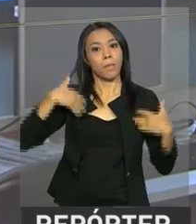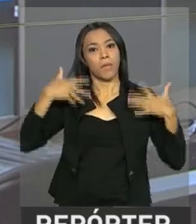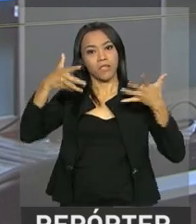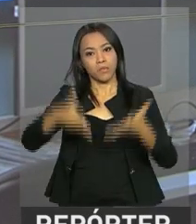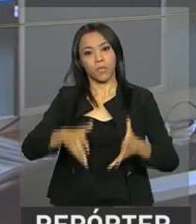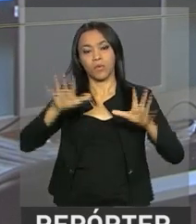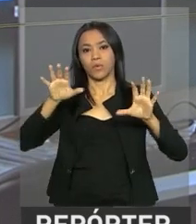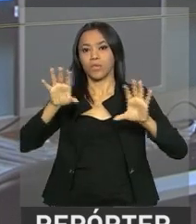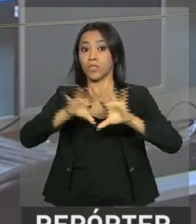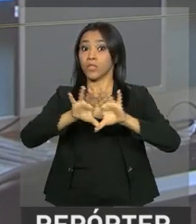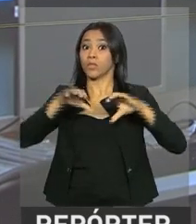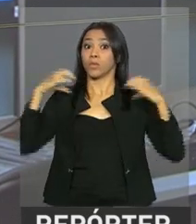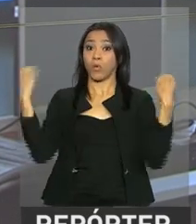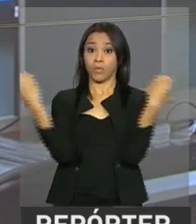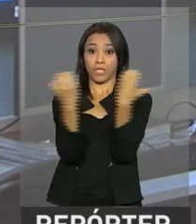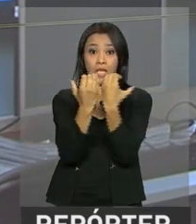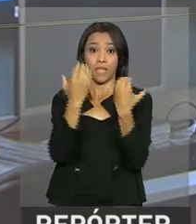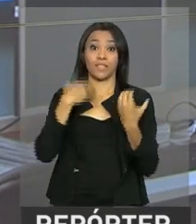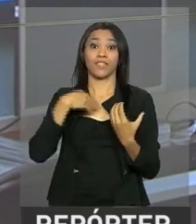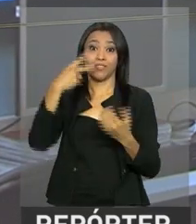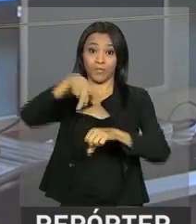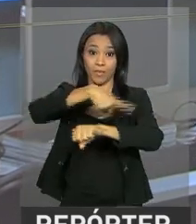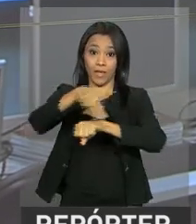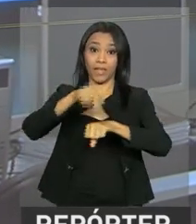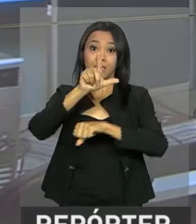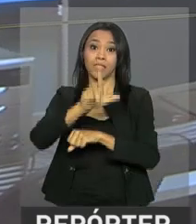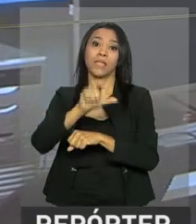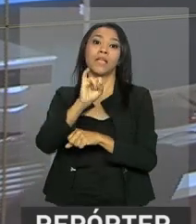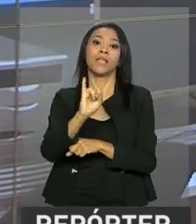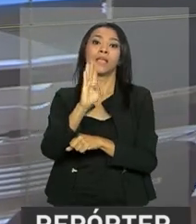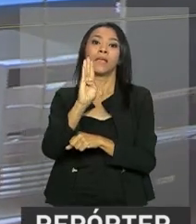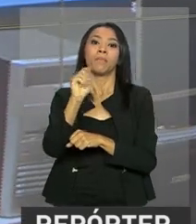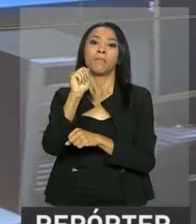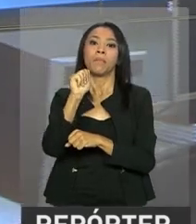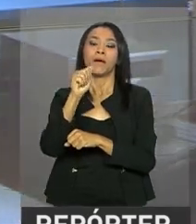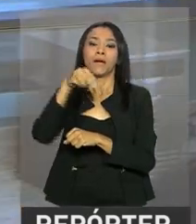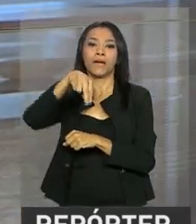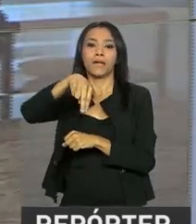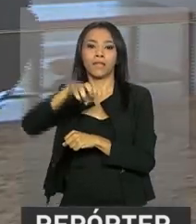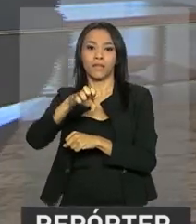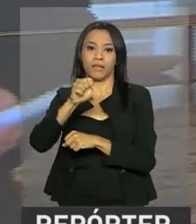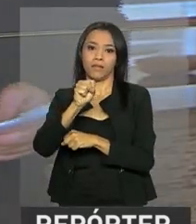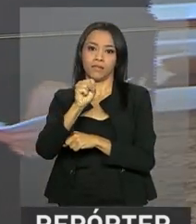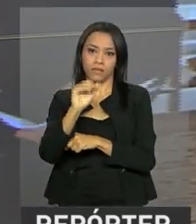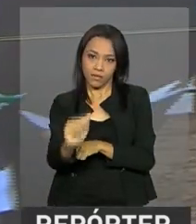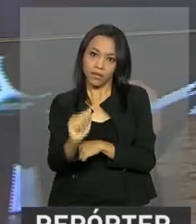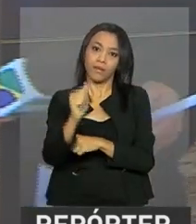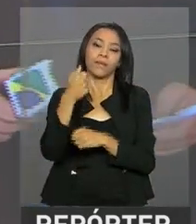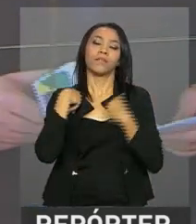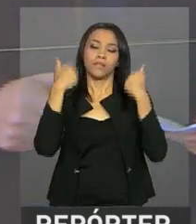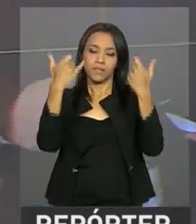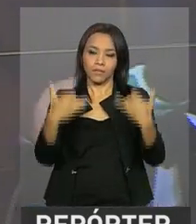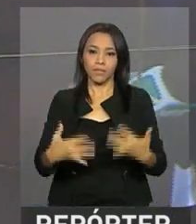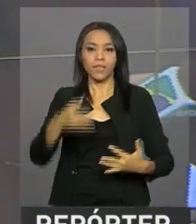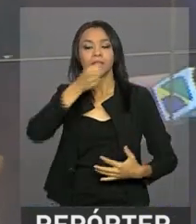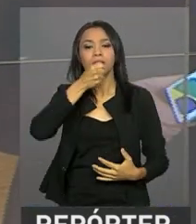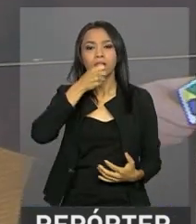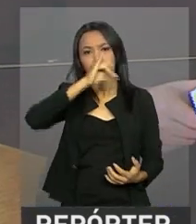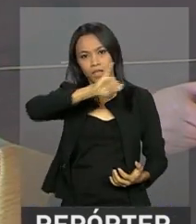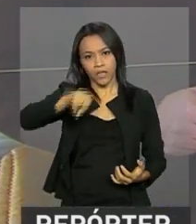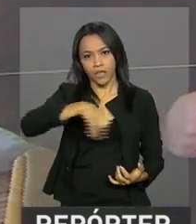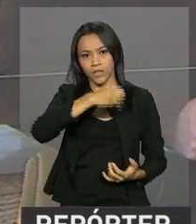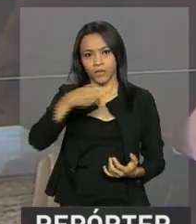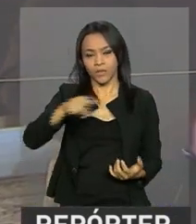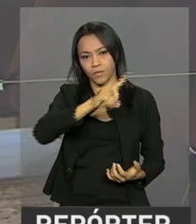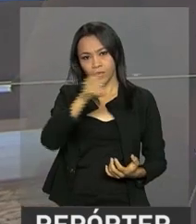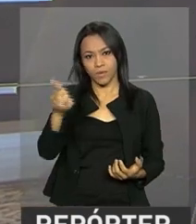a comunidade de origem libanesa em São Paulo. Quem traz os detalhes ao vivo para a gente é o repórter João Pedro Neto, direto do Palácio do